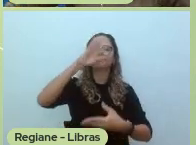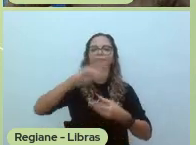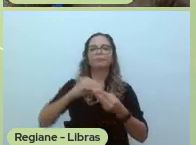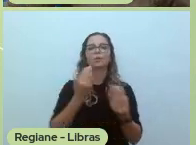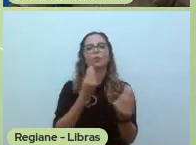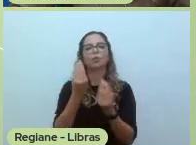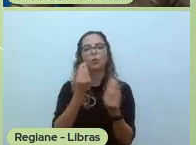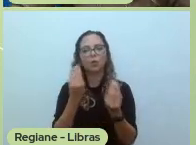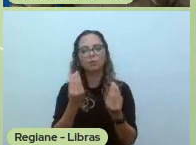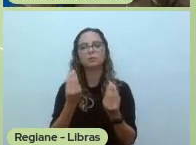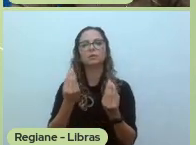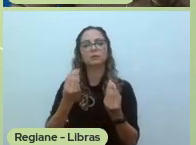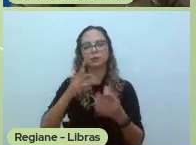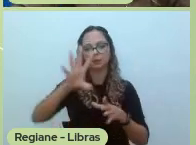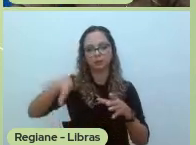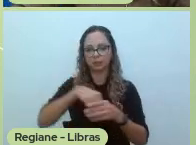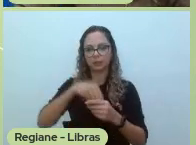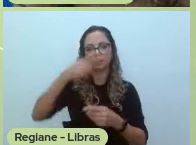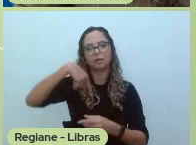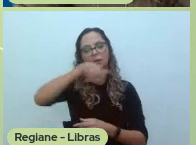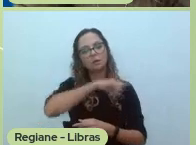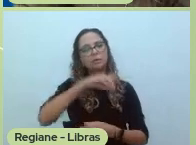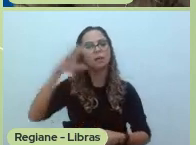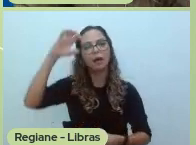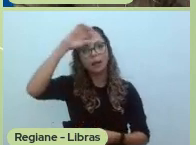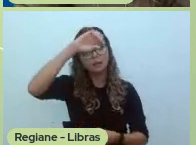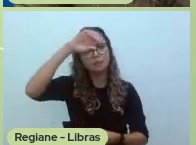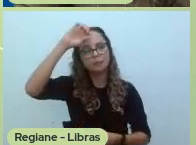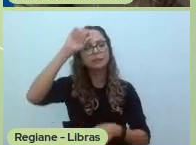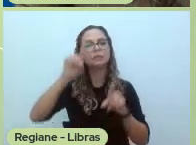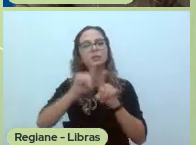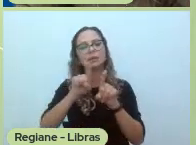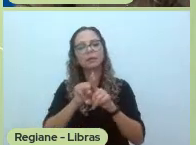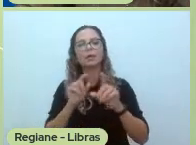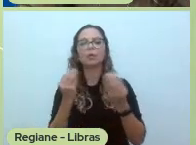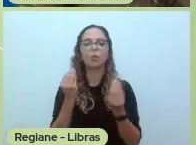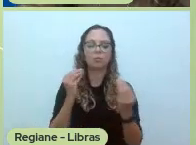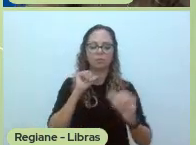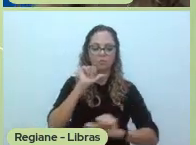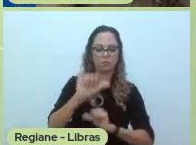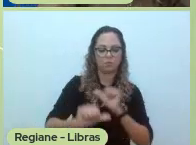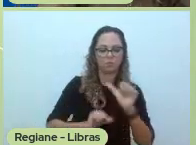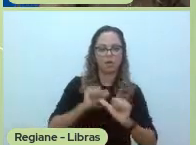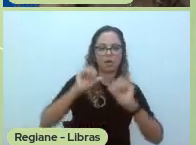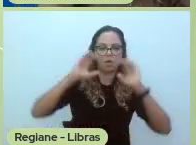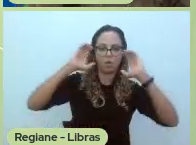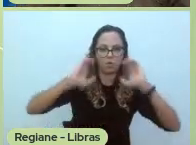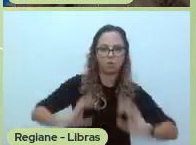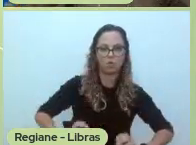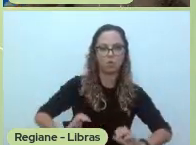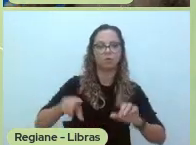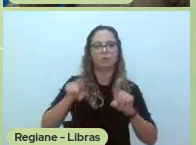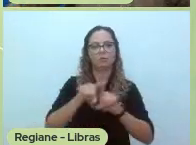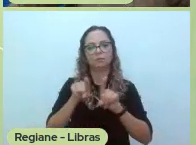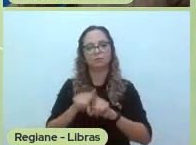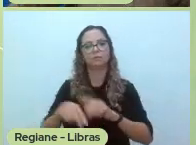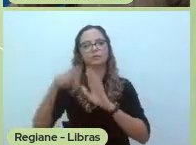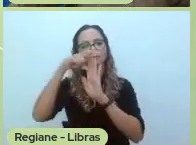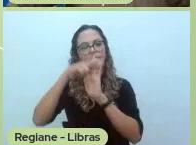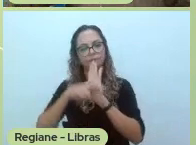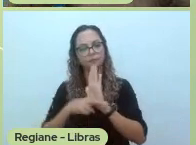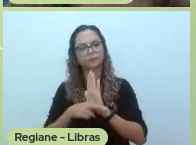gente um monte de aprendizados para a gente reverberar no nosso código de conduta, de toda a nossa maneira, das nossas diretrizes de comportamento, ao comitê